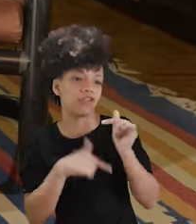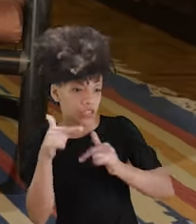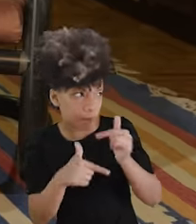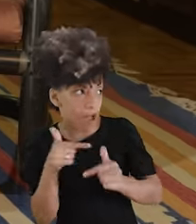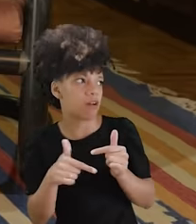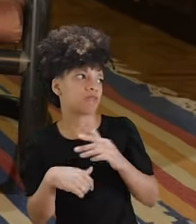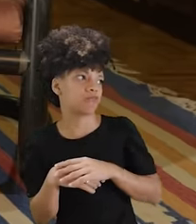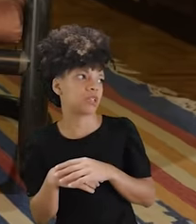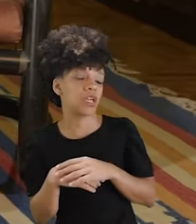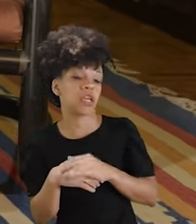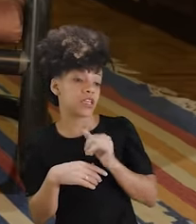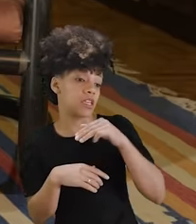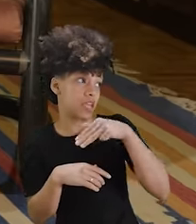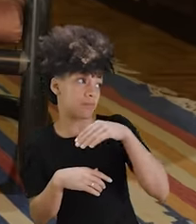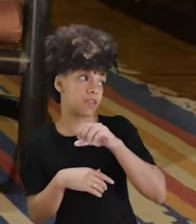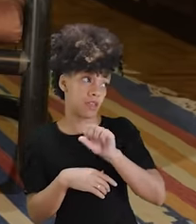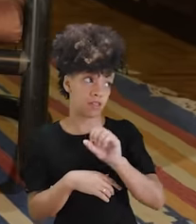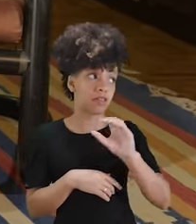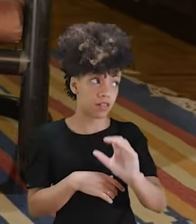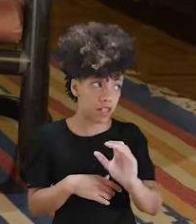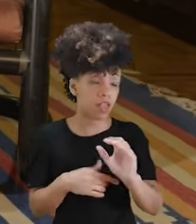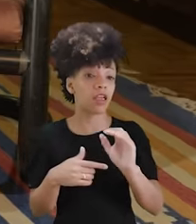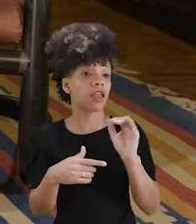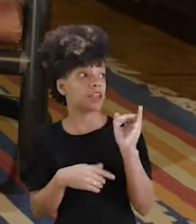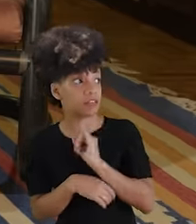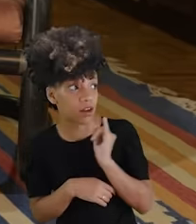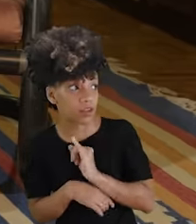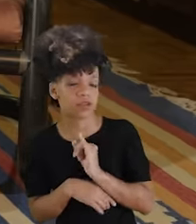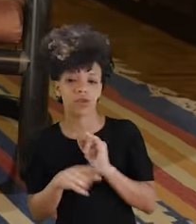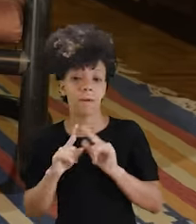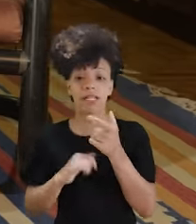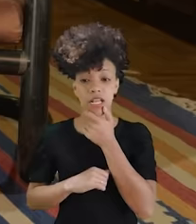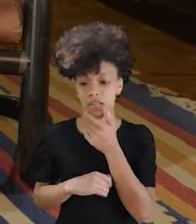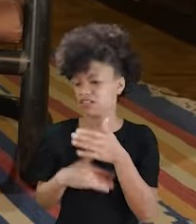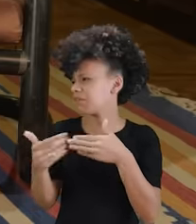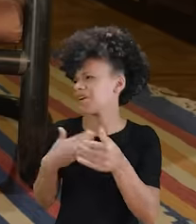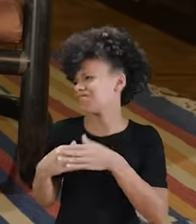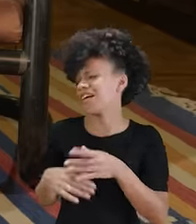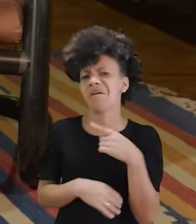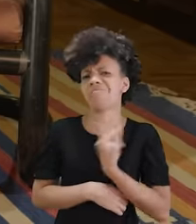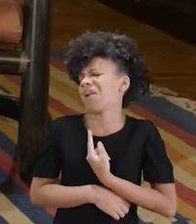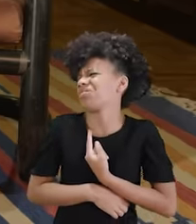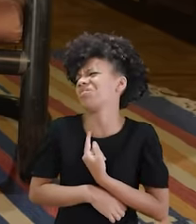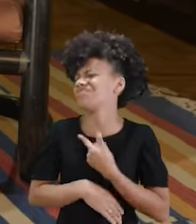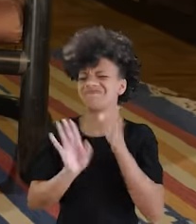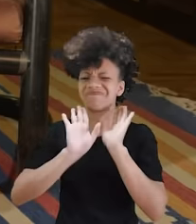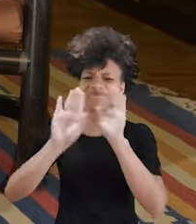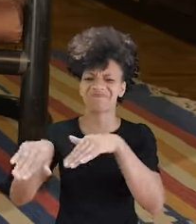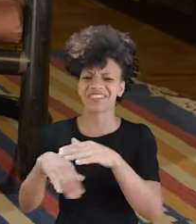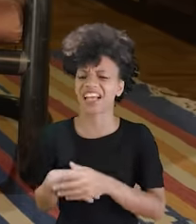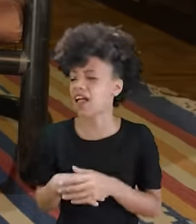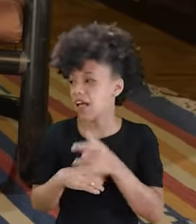que eu fiz trabalhos para ir nesses e Costa que são italianos mas não era para essa empresa o que seria essa